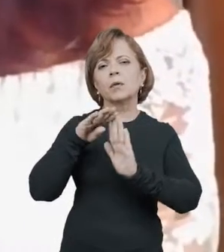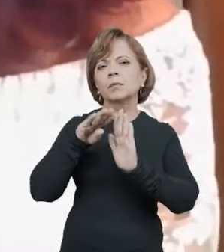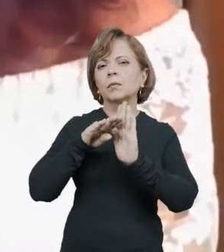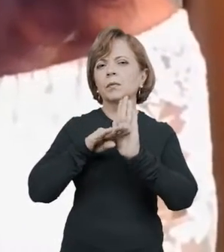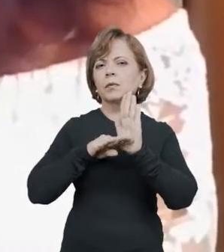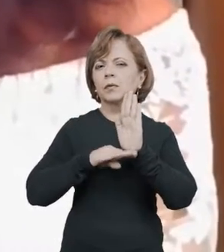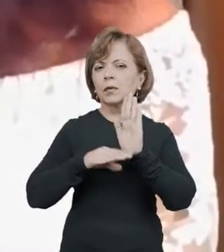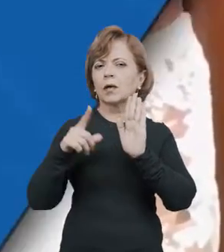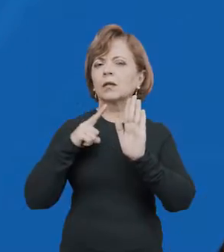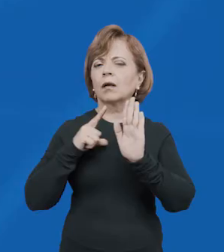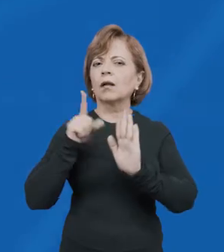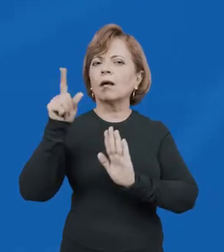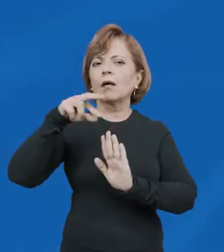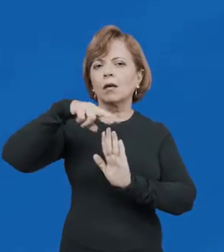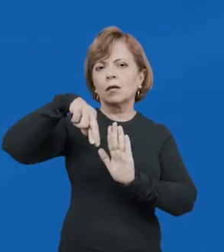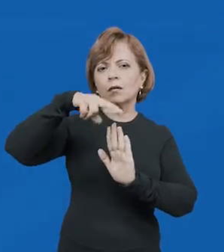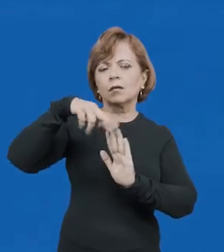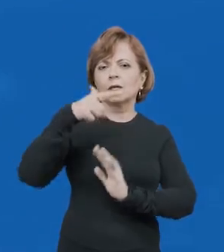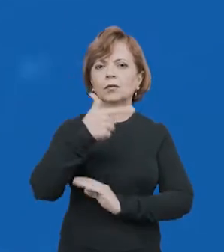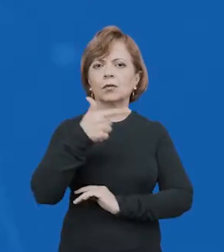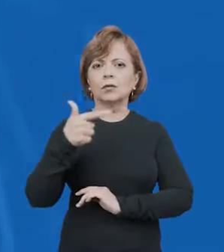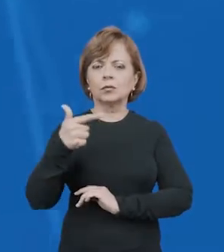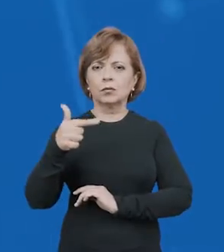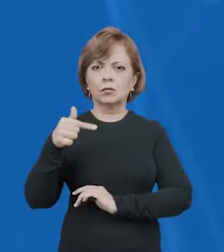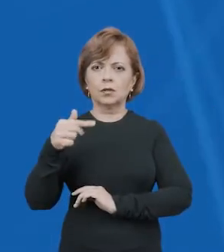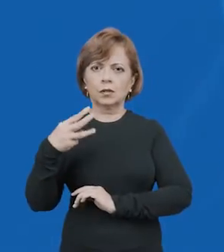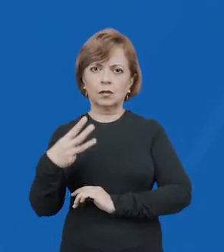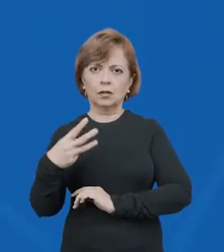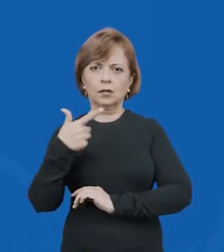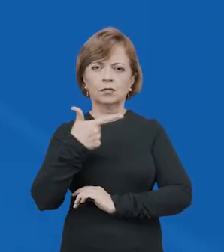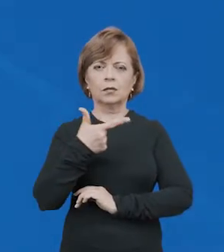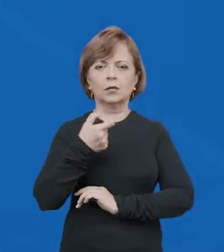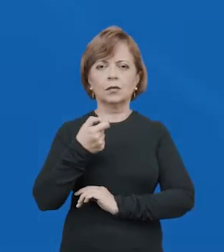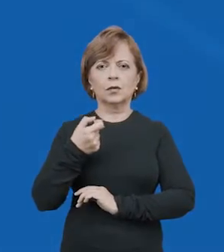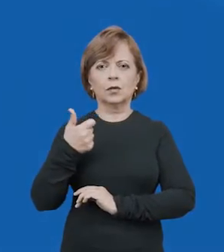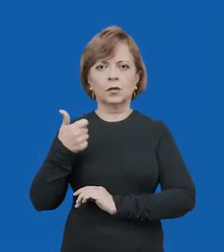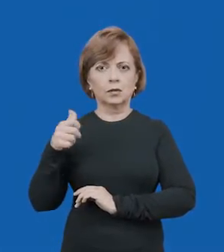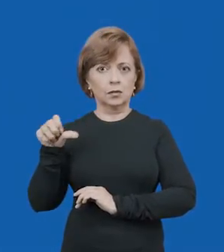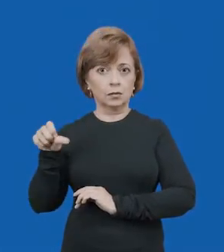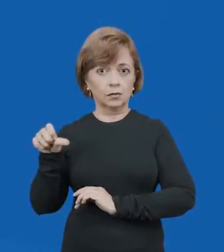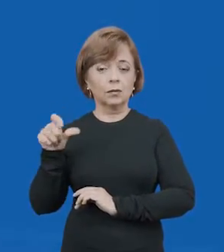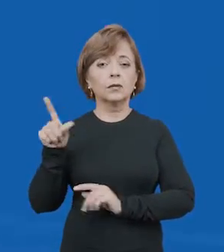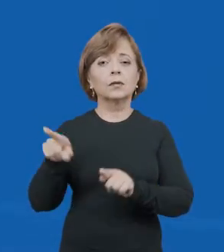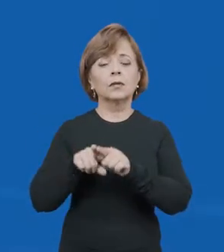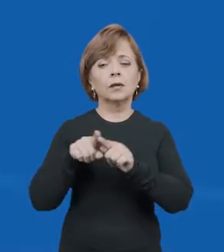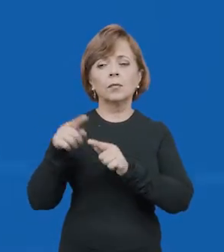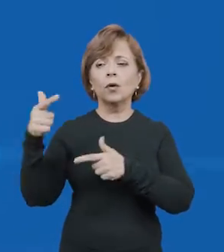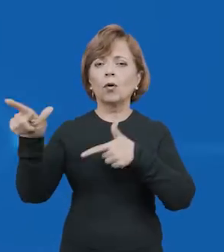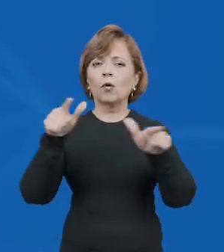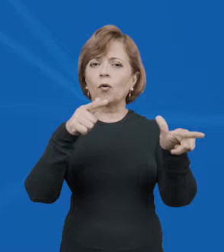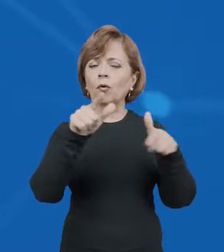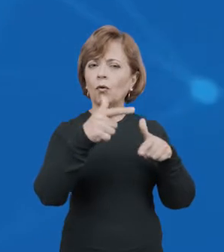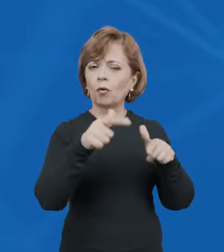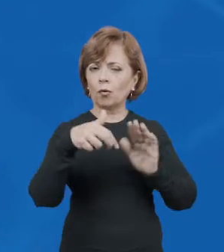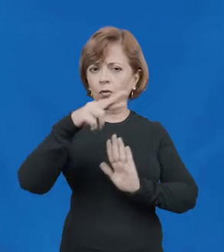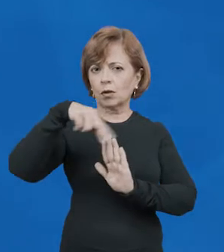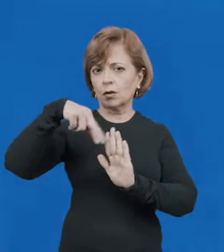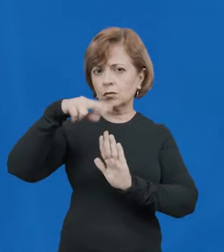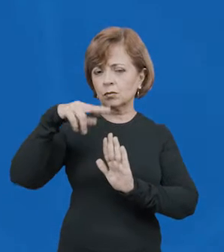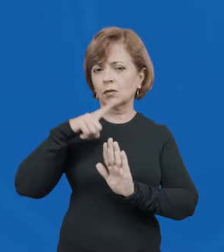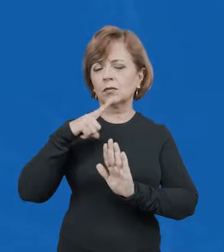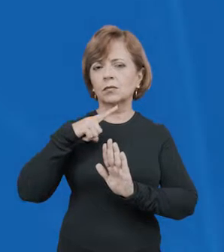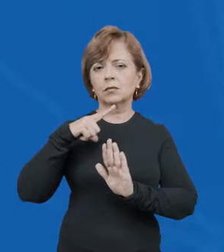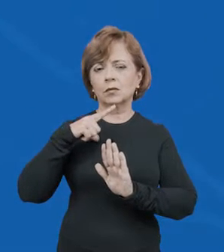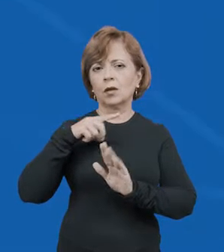estão previstas lá na Resolução 2273 de 2019 e também de outras que lhes forem delegadas por